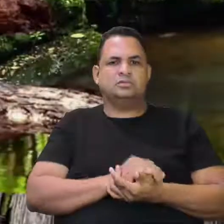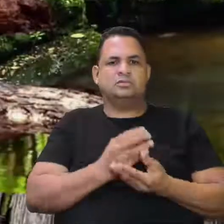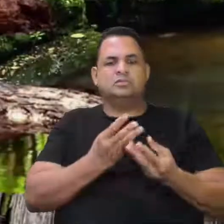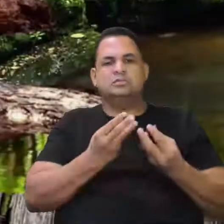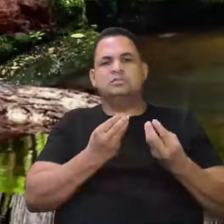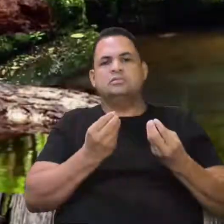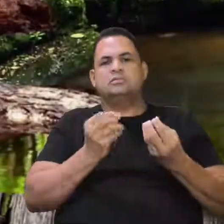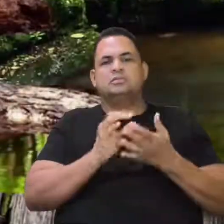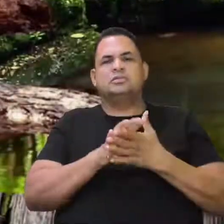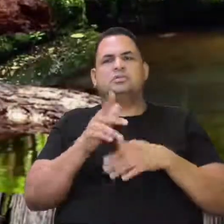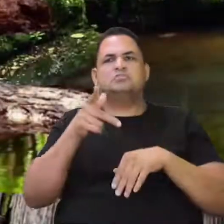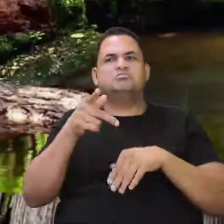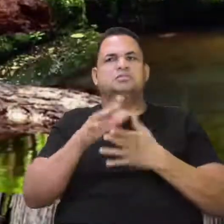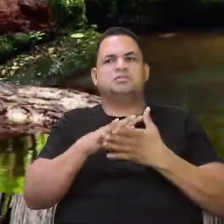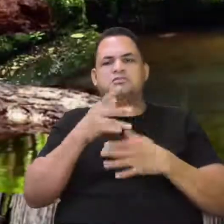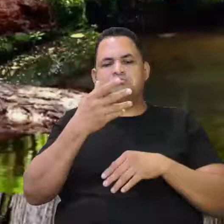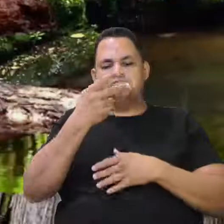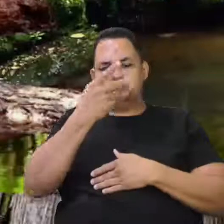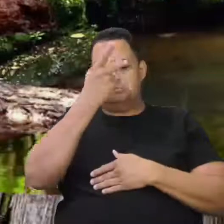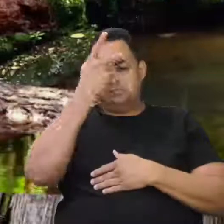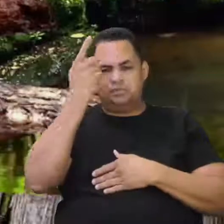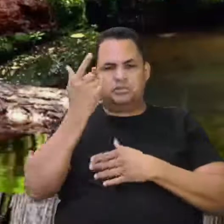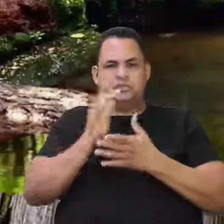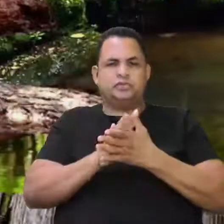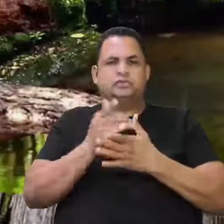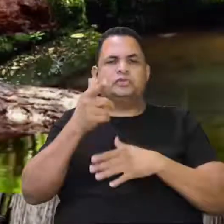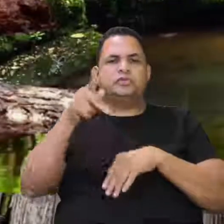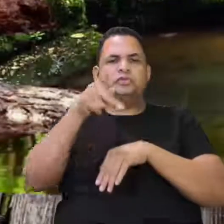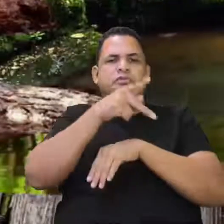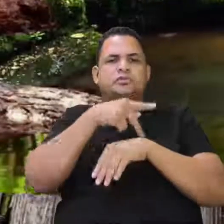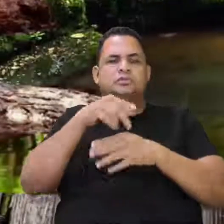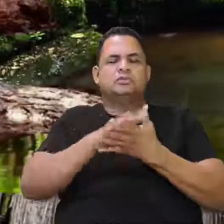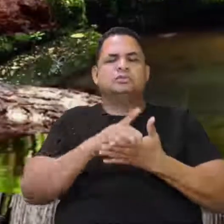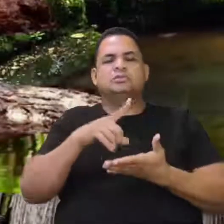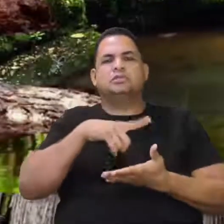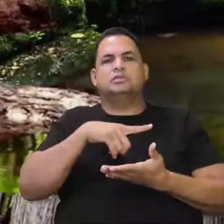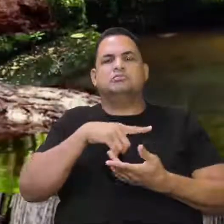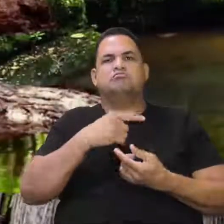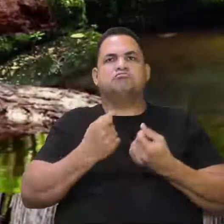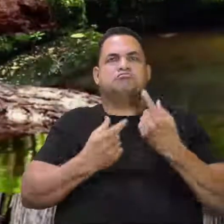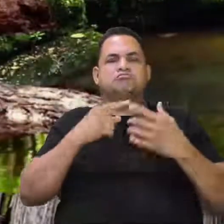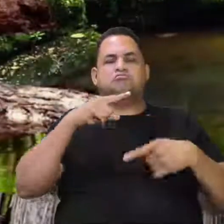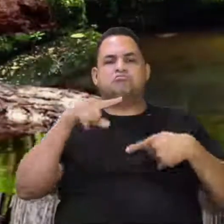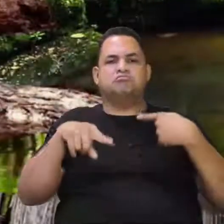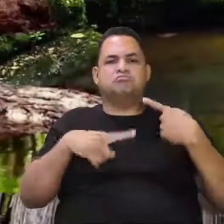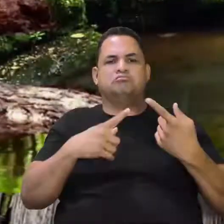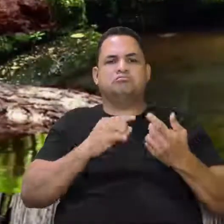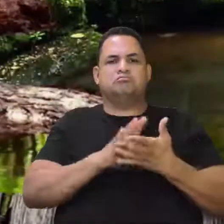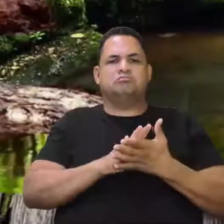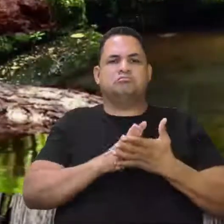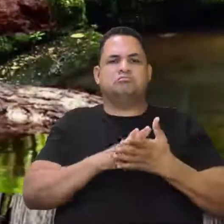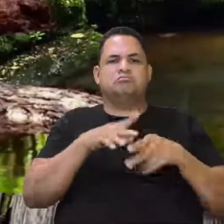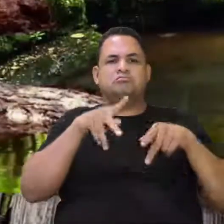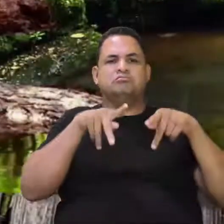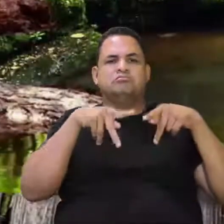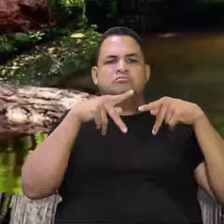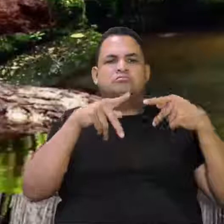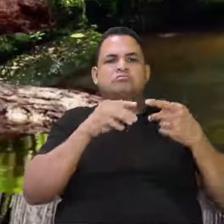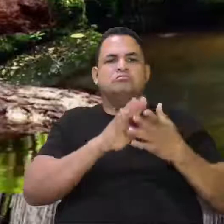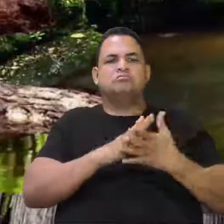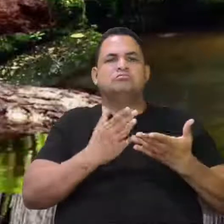Tem muitos estrangeiros, né, chegando com algumas intenções. E aí a gente é um povo